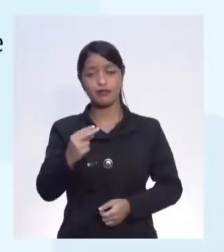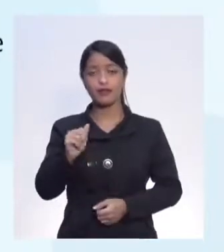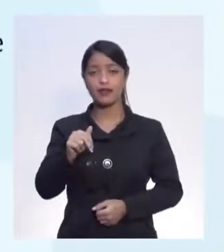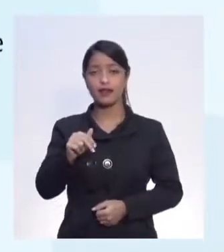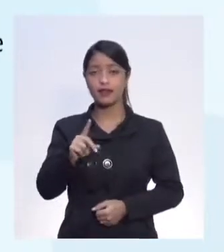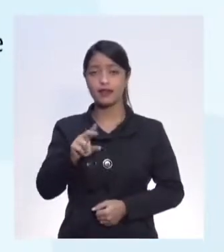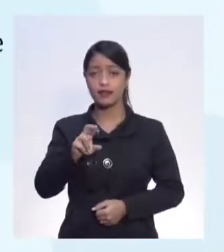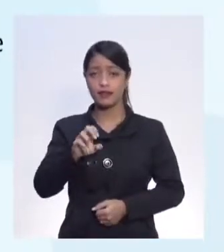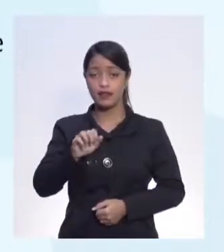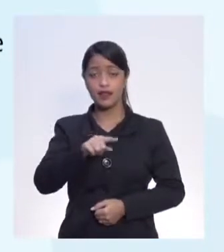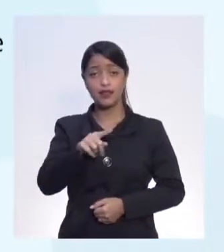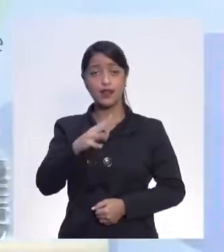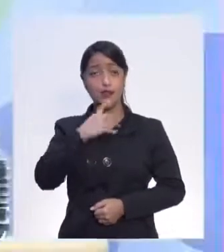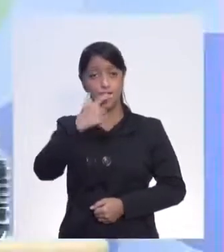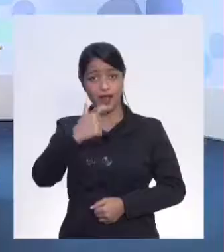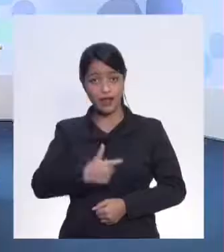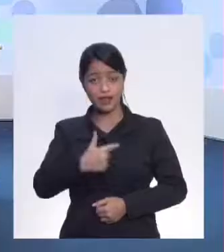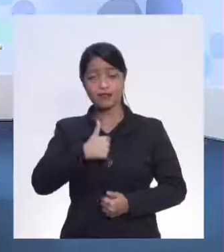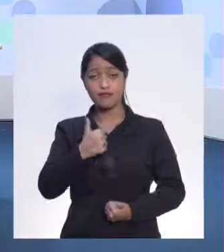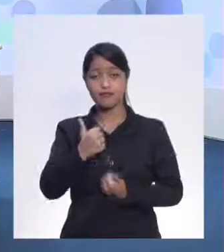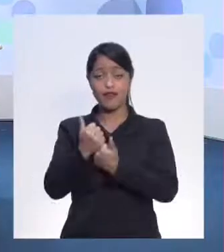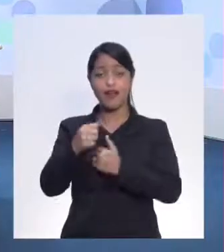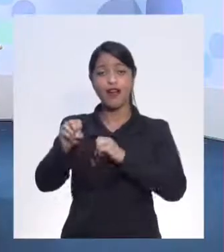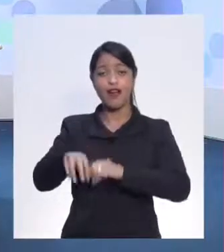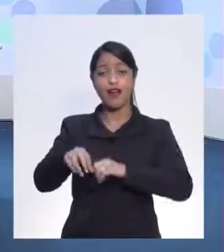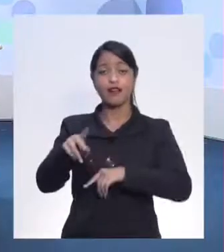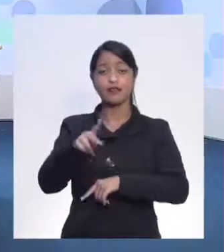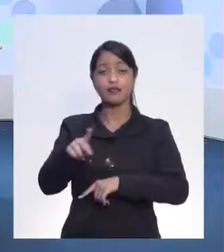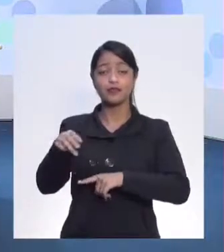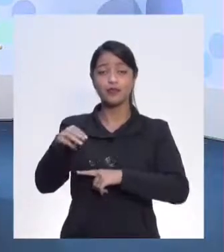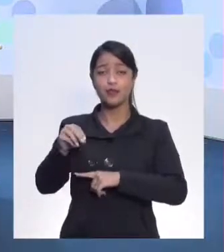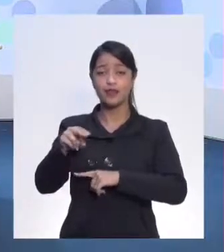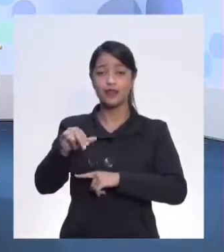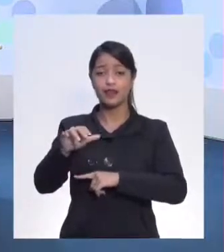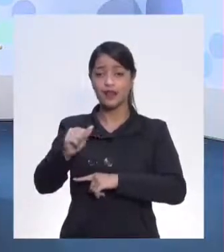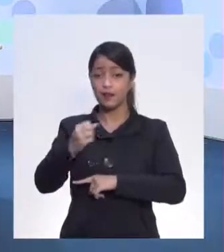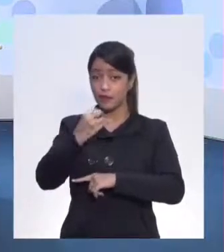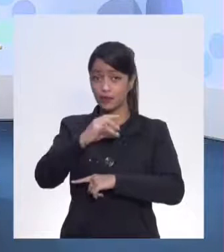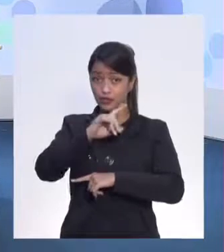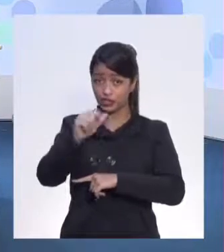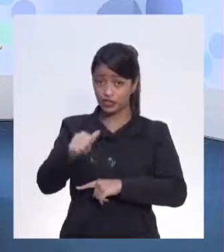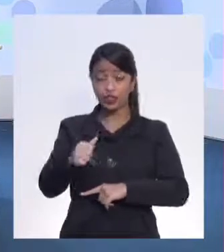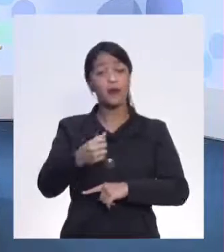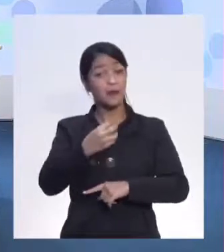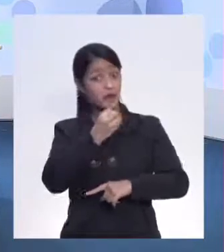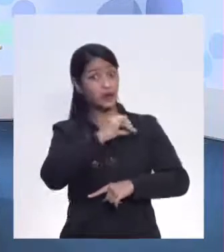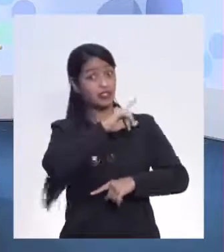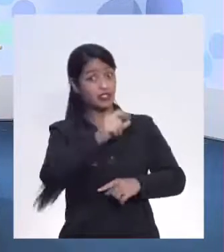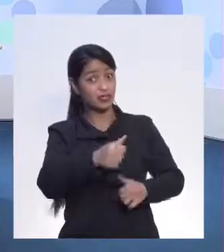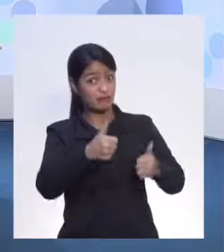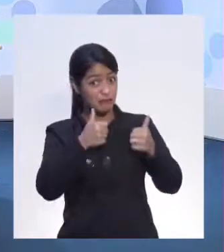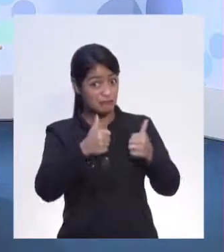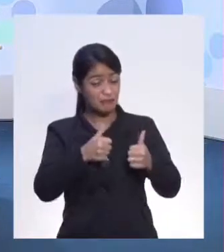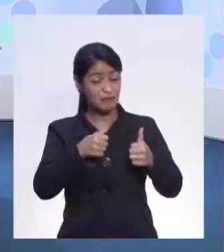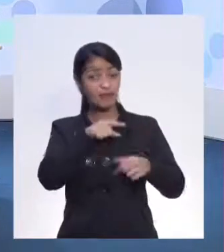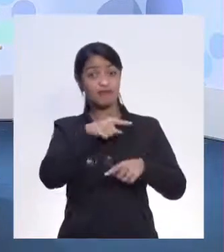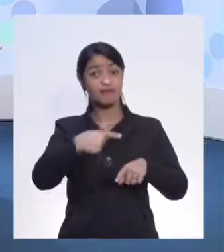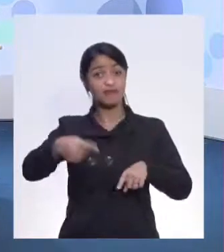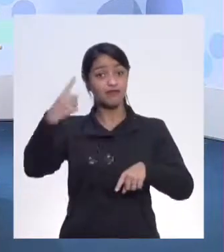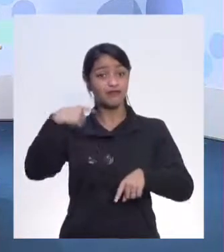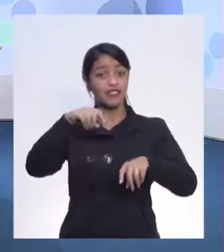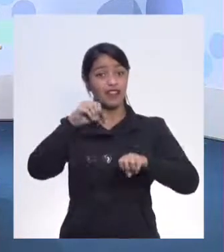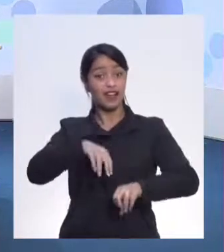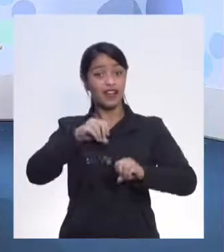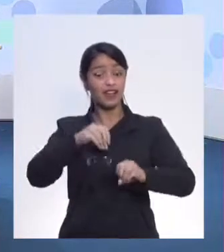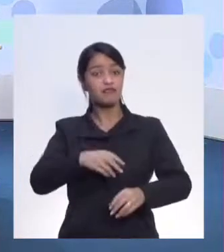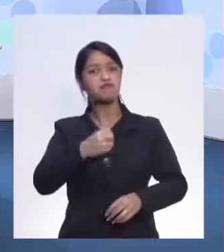aula da professora Mônica. Bom dia, Mônica. Bom dia, Deia. Tudo bem? Tudo bom, e você? Sua aula anterior foi muito boa, hein, Gostou, professora?